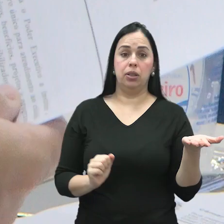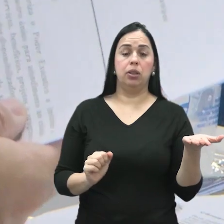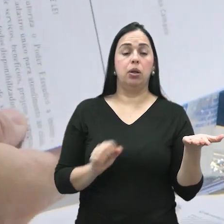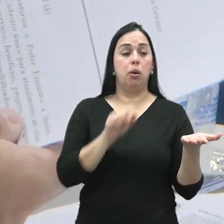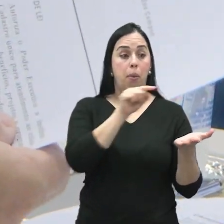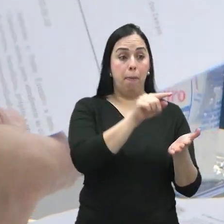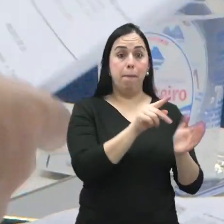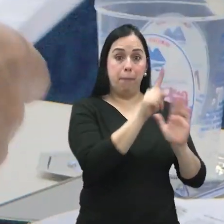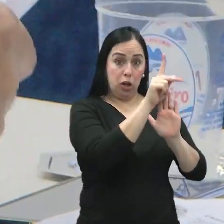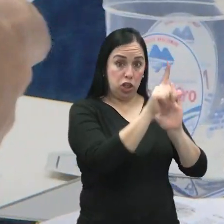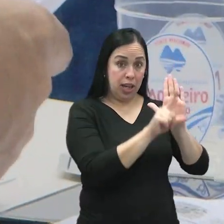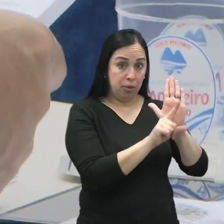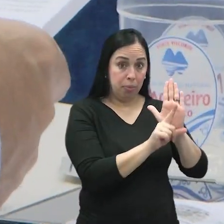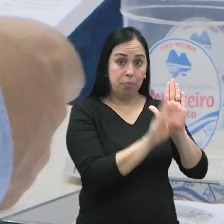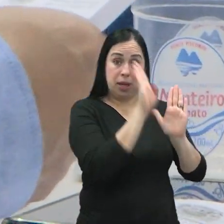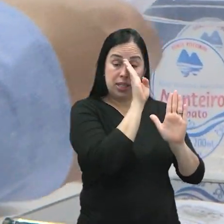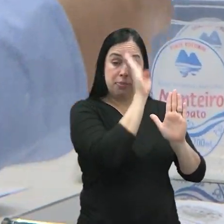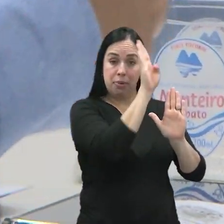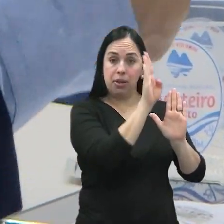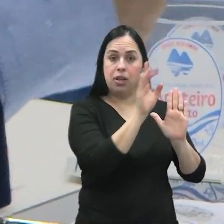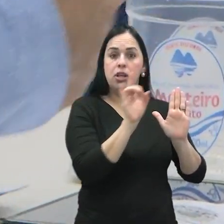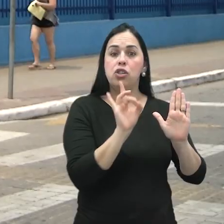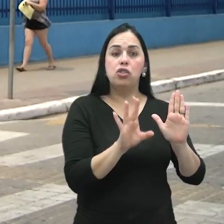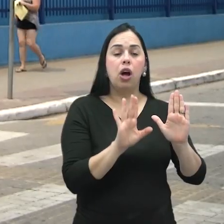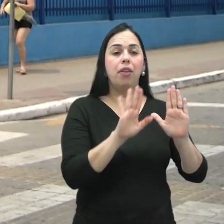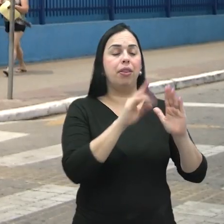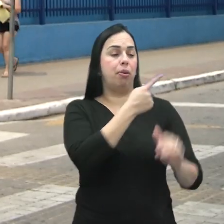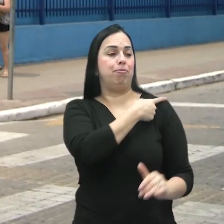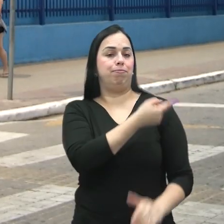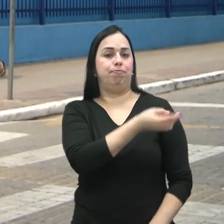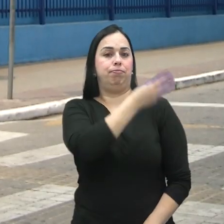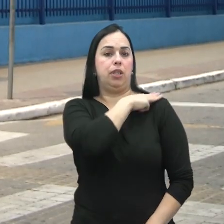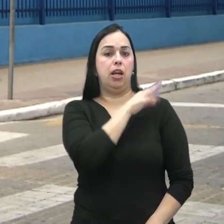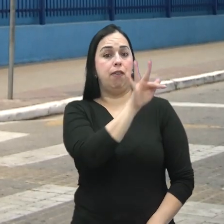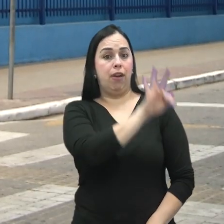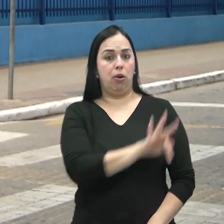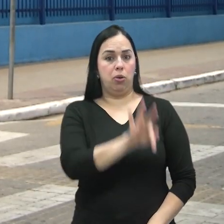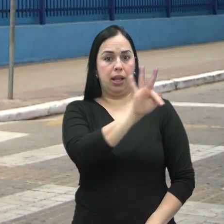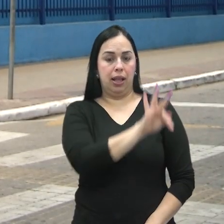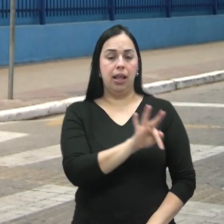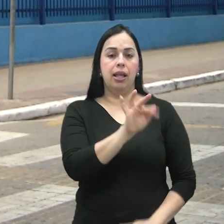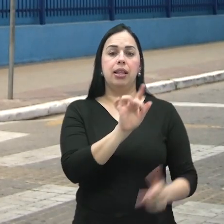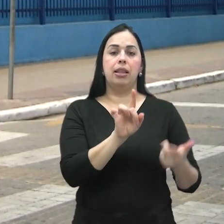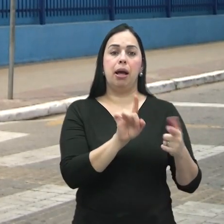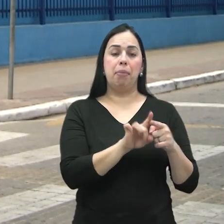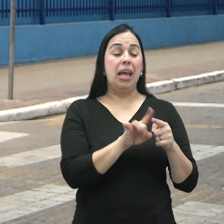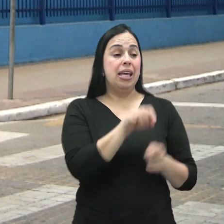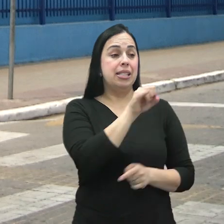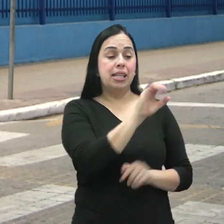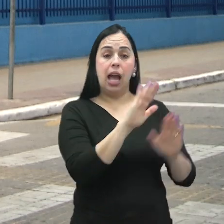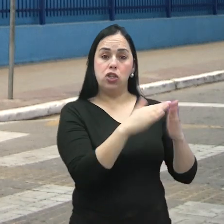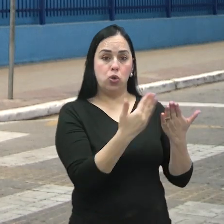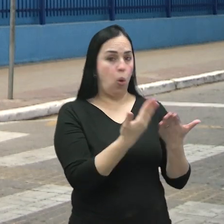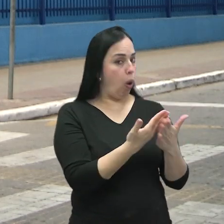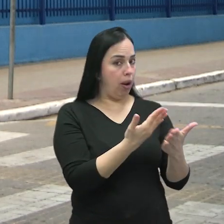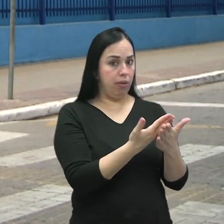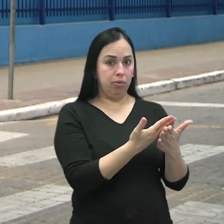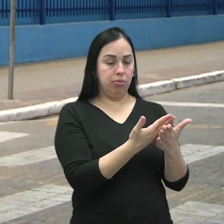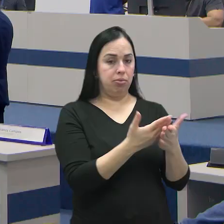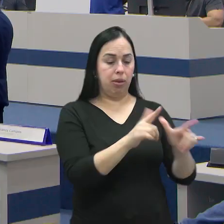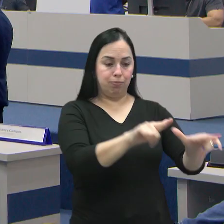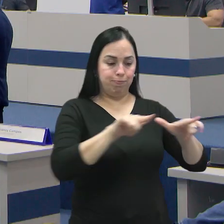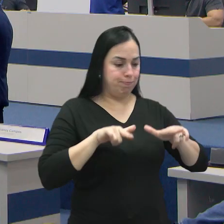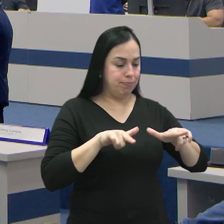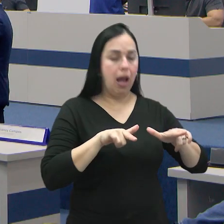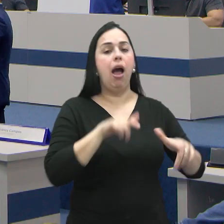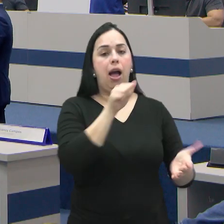O projeto original citava apenas o ensino médio e superior, e fixava multa para quem descumprisse a